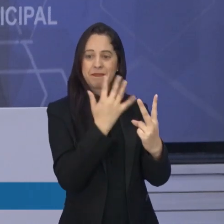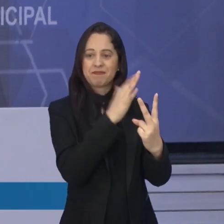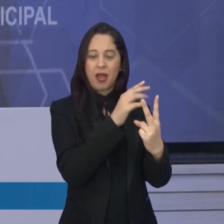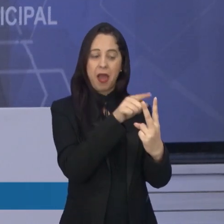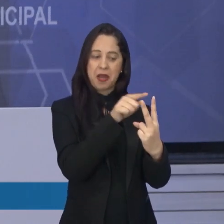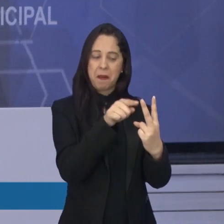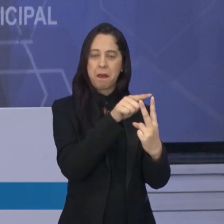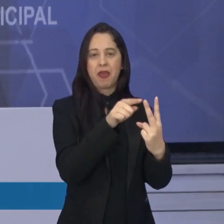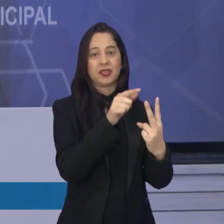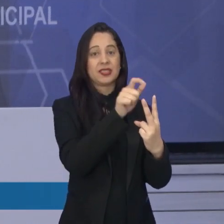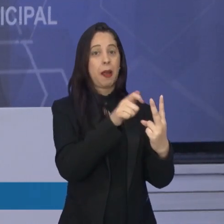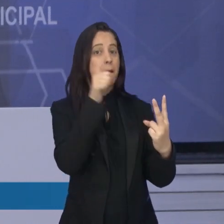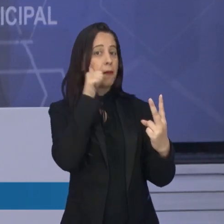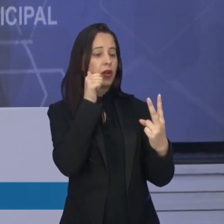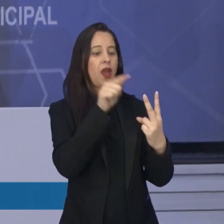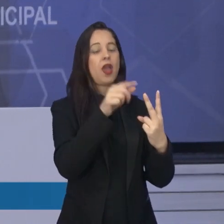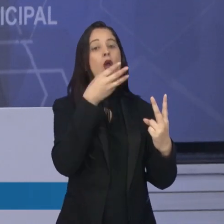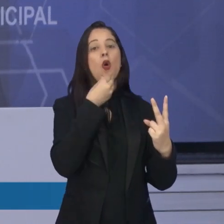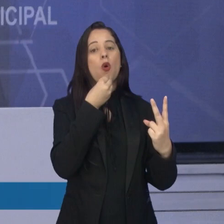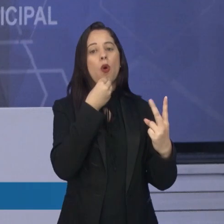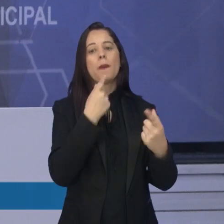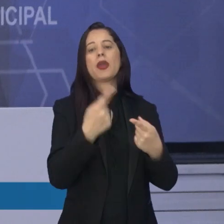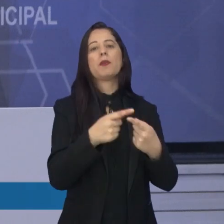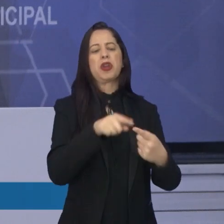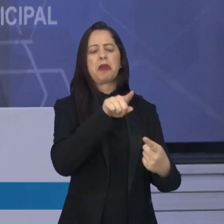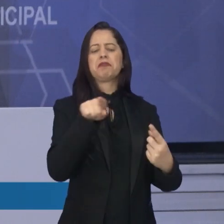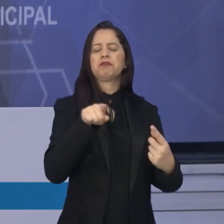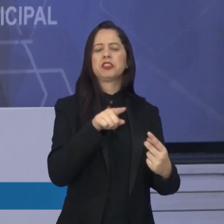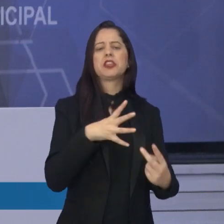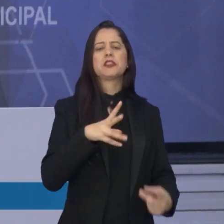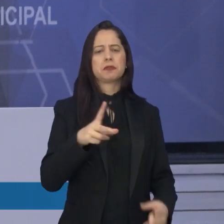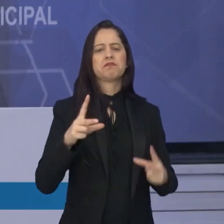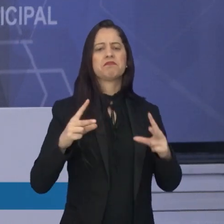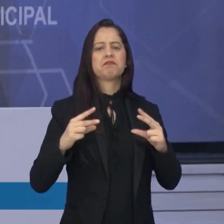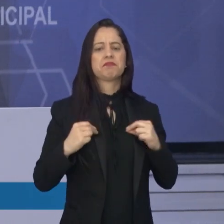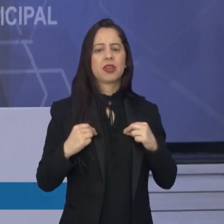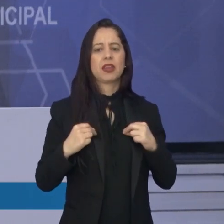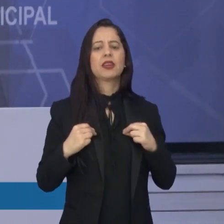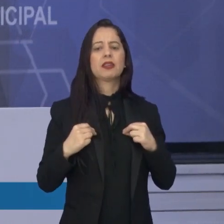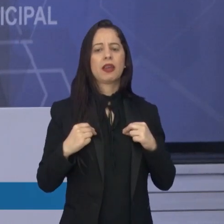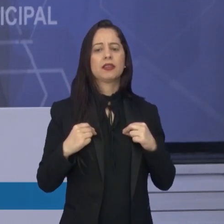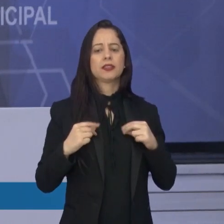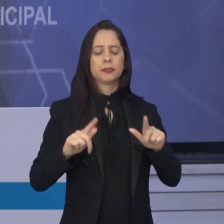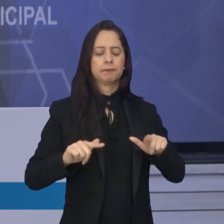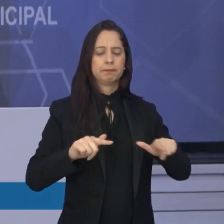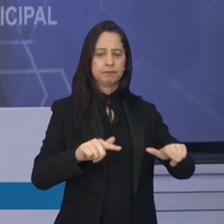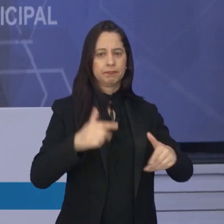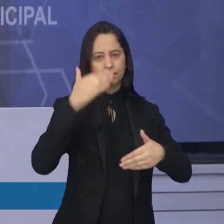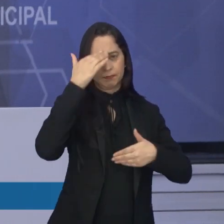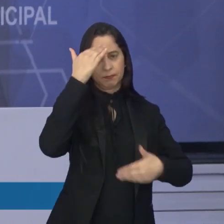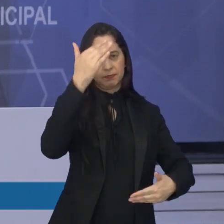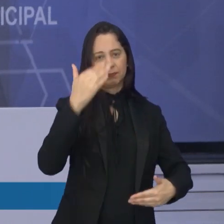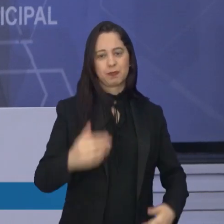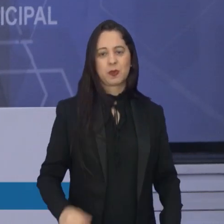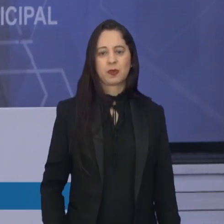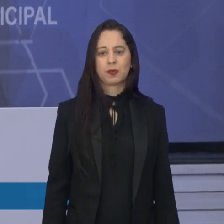jornalista Fernanda Soares por serem merecedores desta distinção. Obrigado.